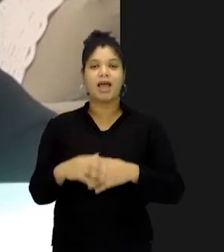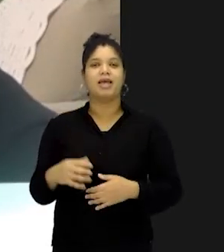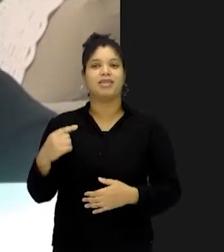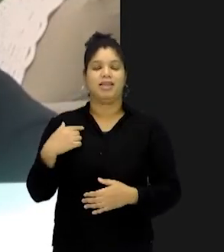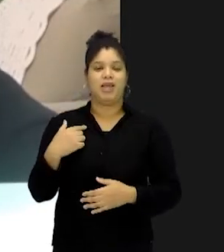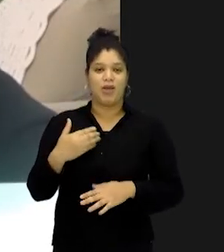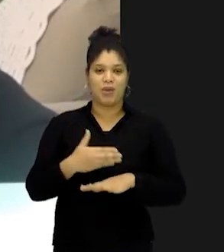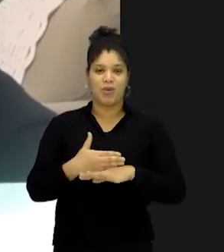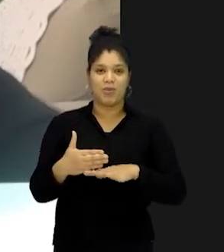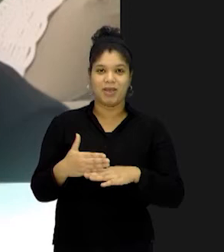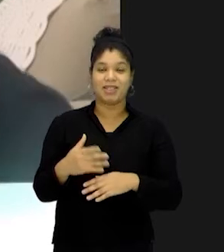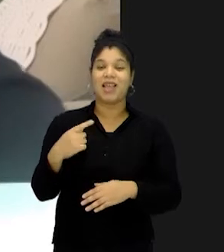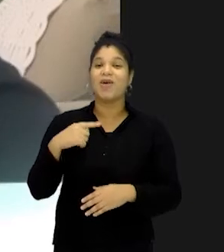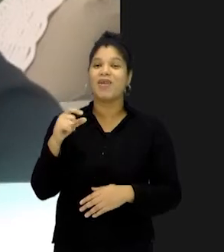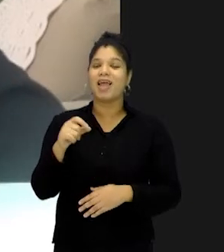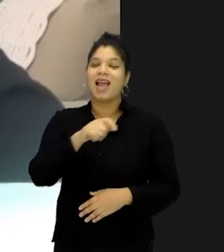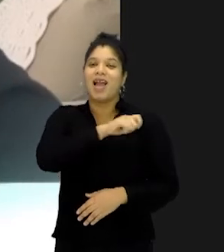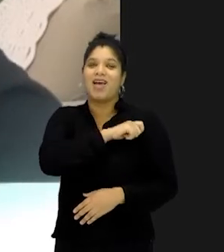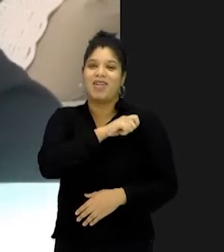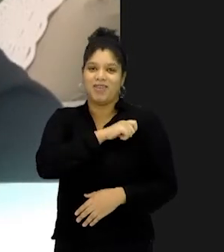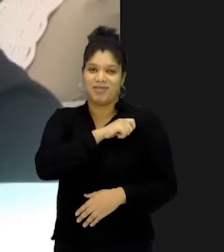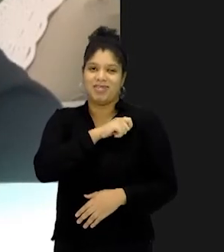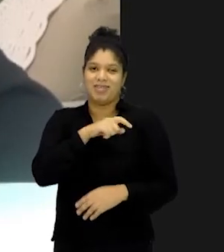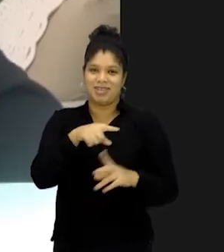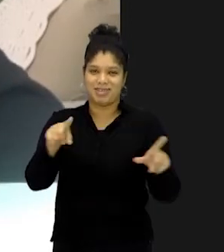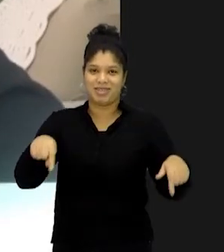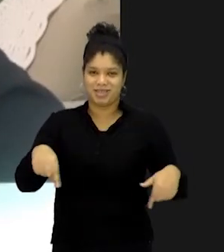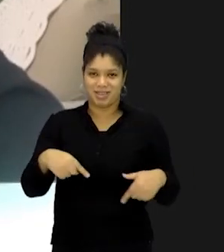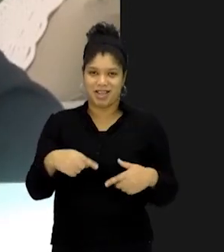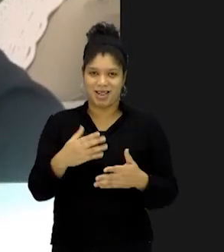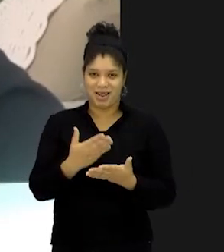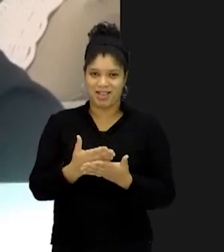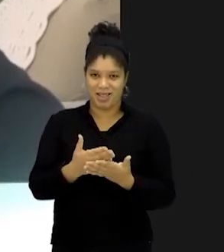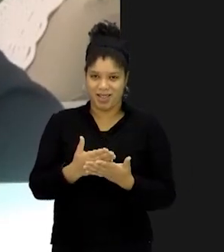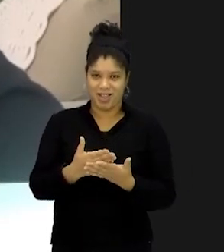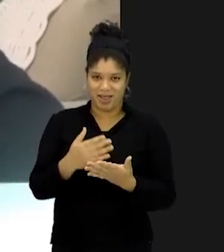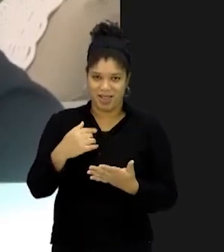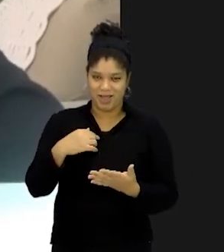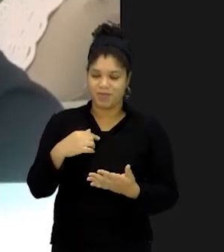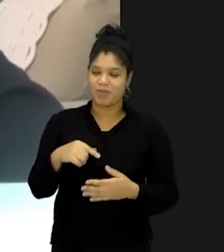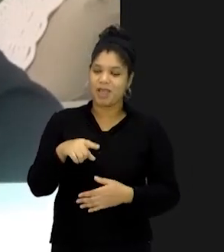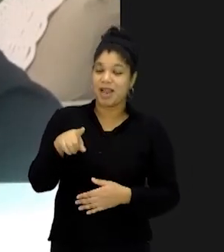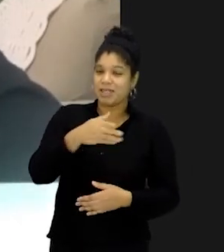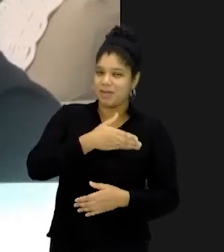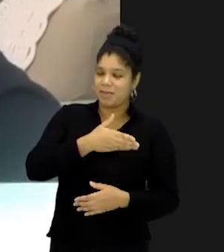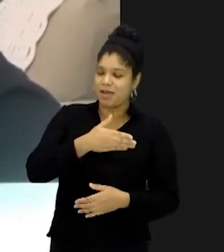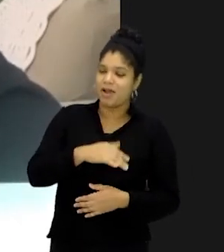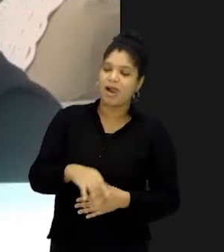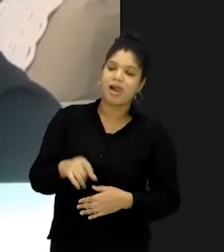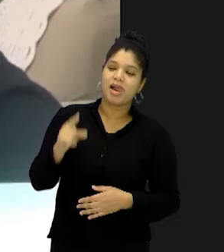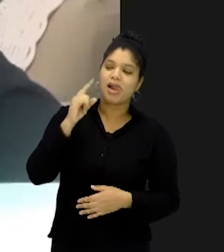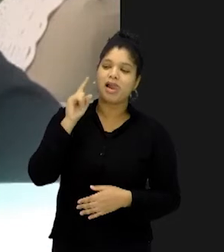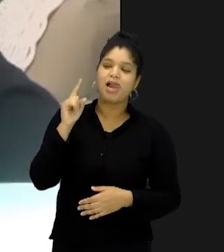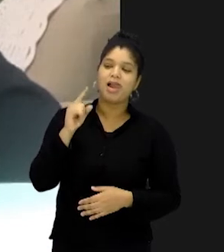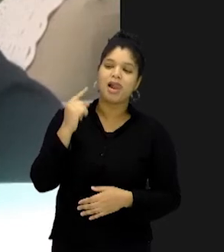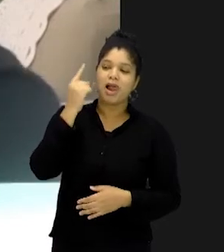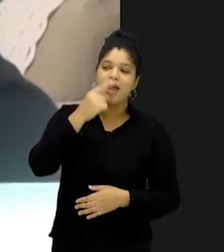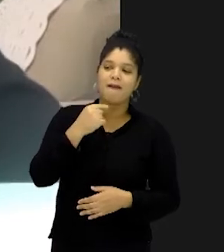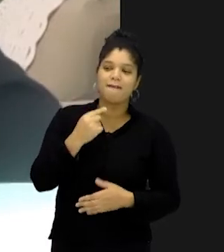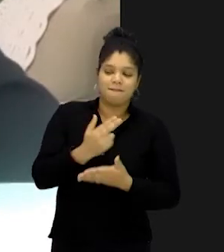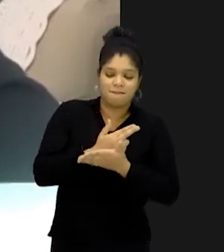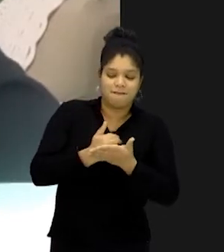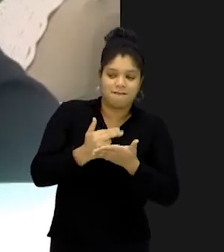os meus colegas de classe e professor, então deixava a lousa cheia de caricatura no